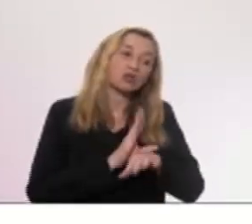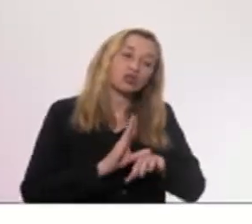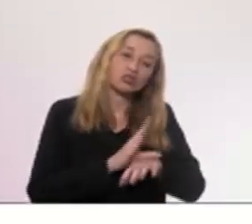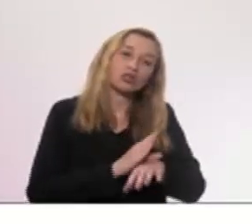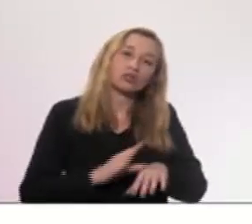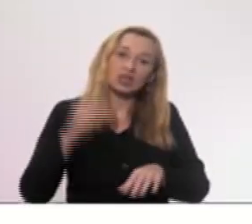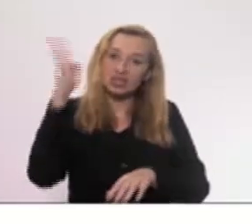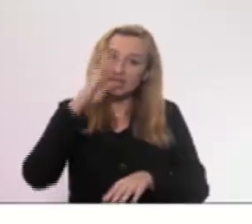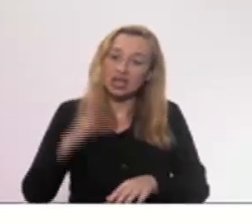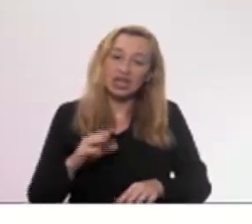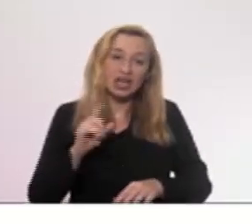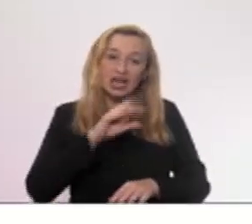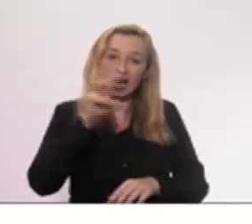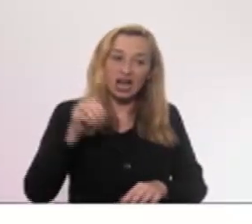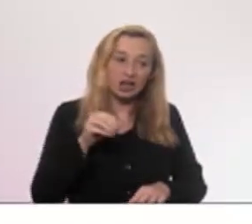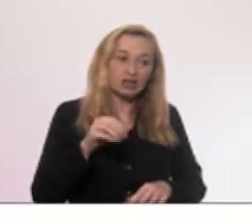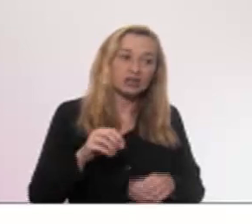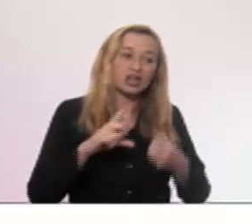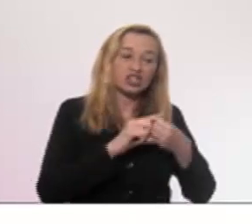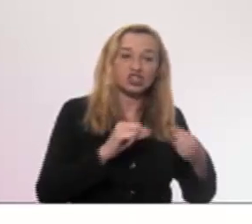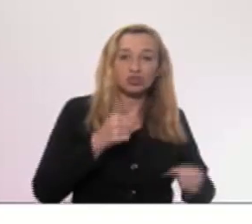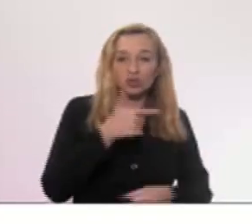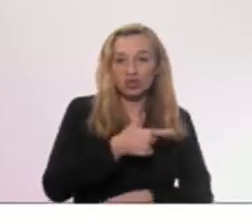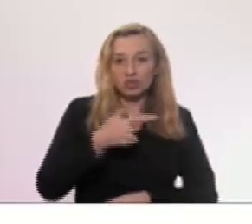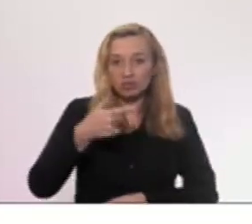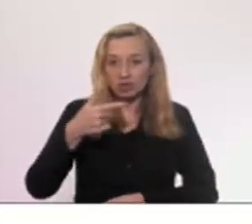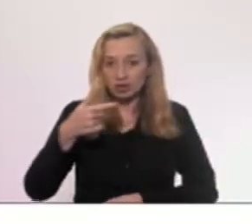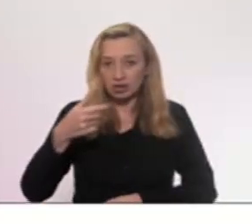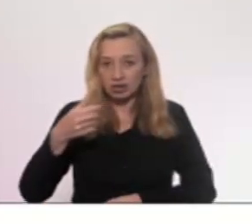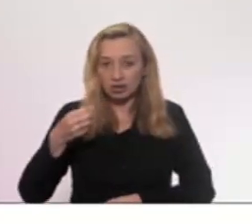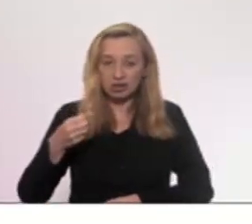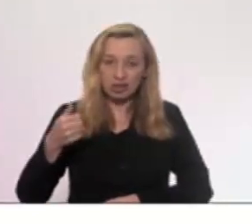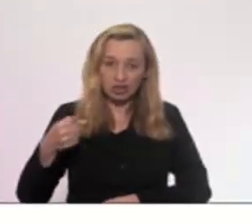é clara, o artigo 207